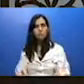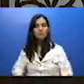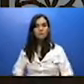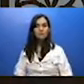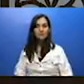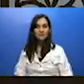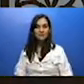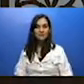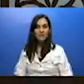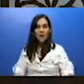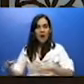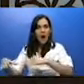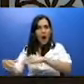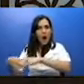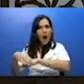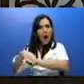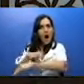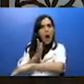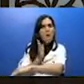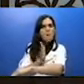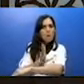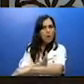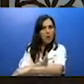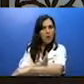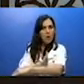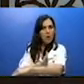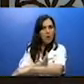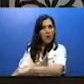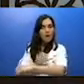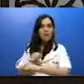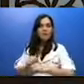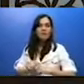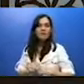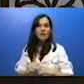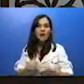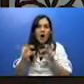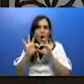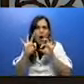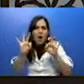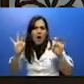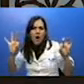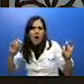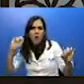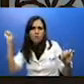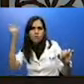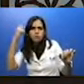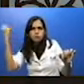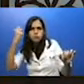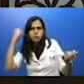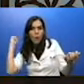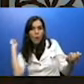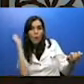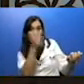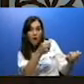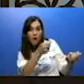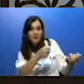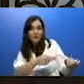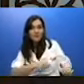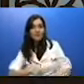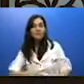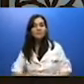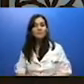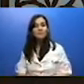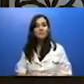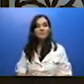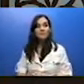com bota olha ele usa a corda se as crianças formais e talita